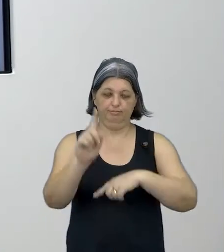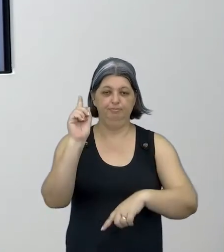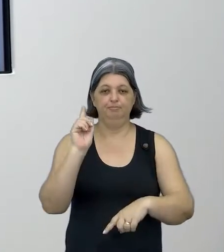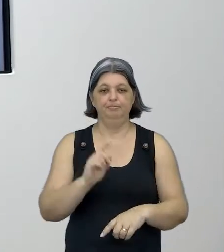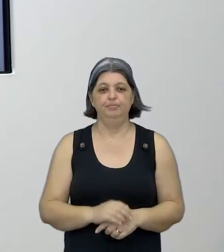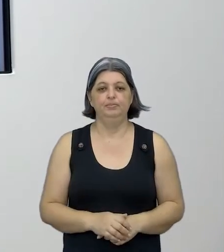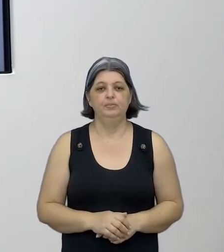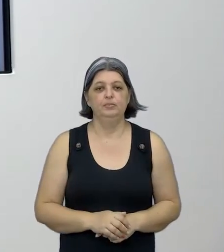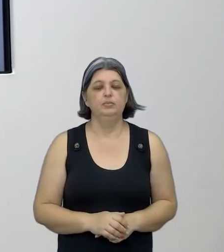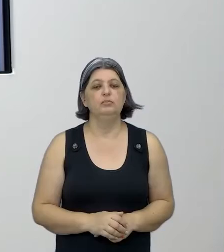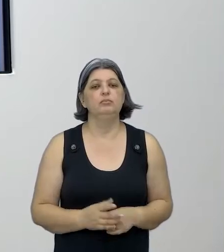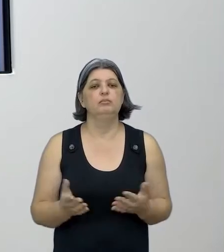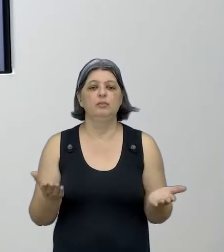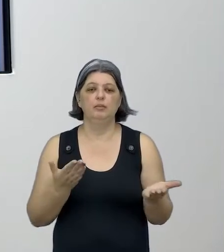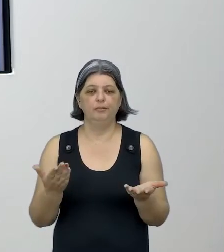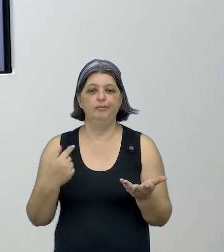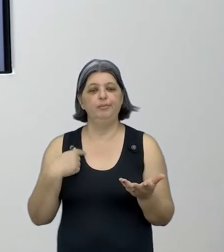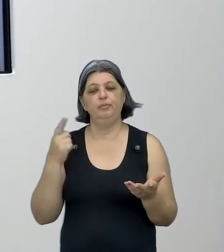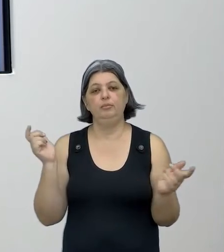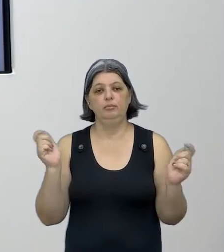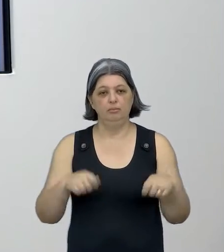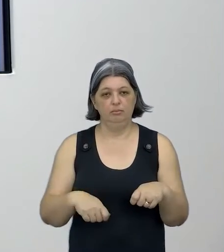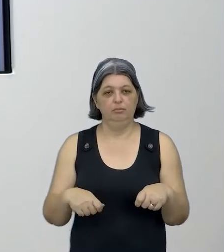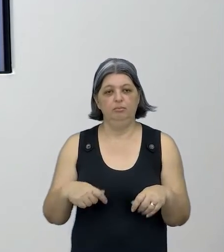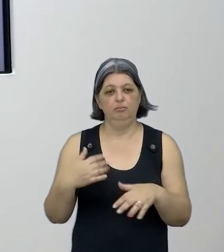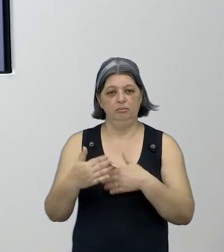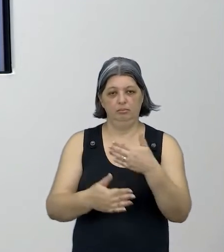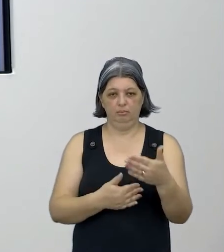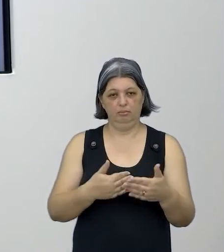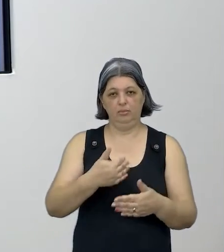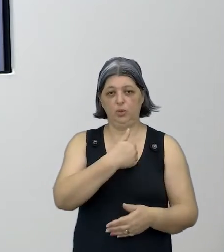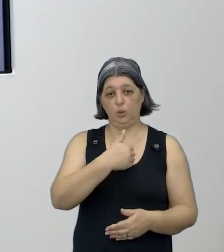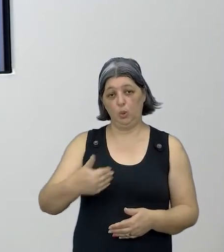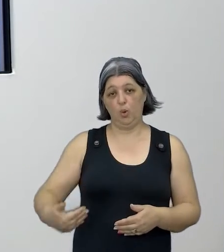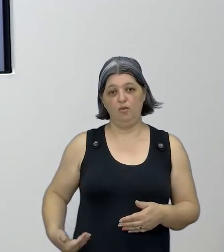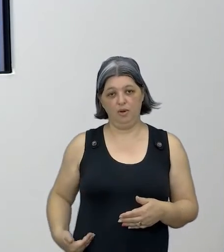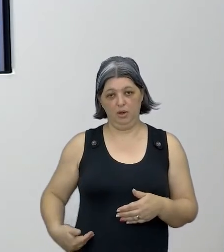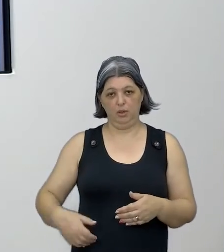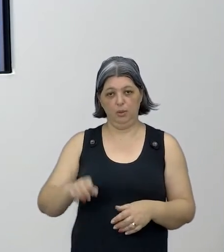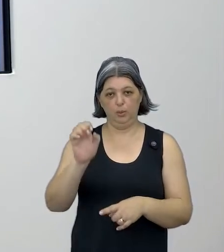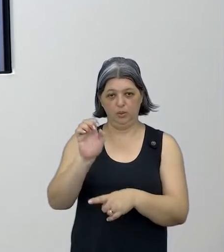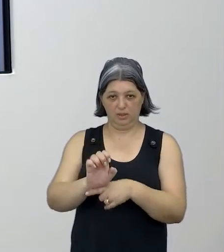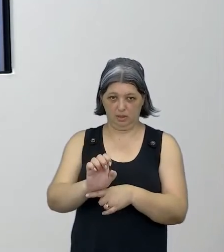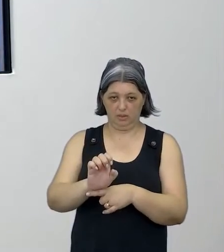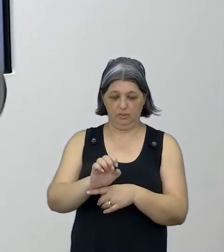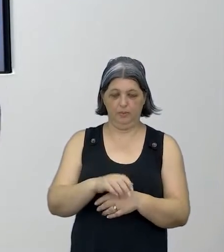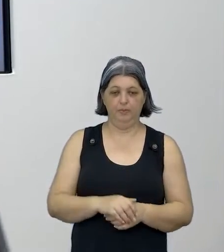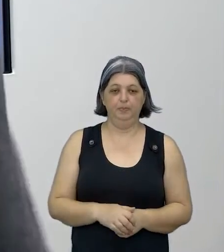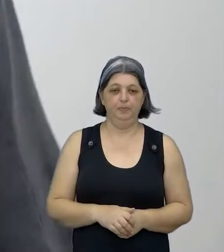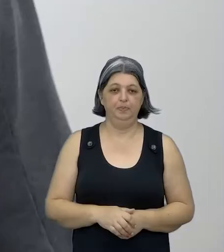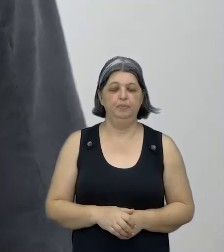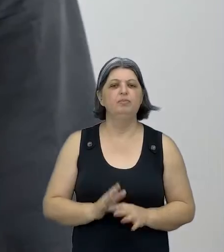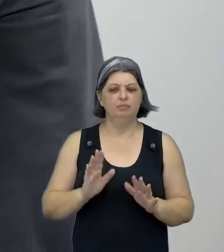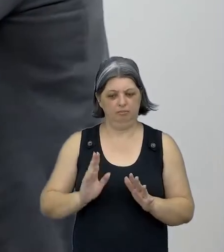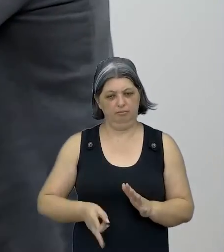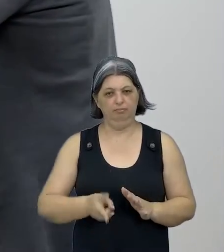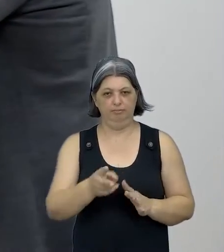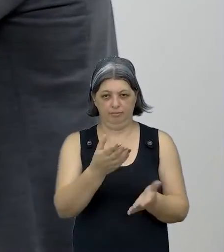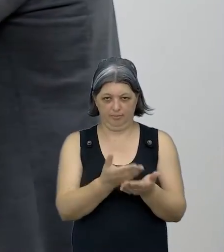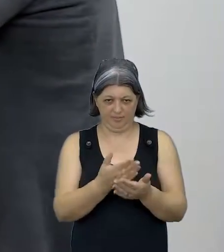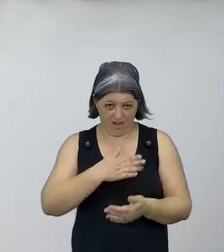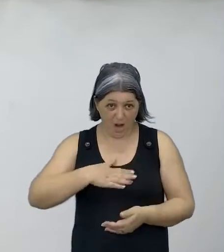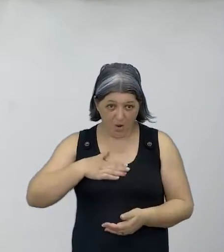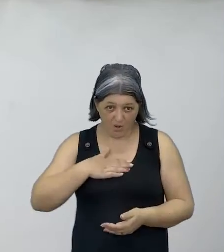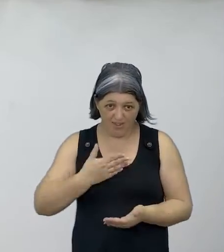que surgiu a partir de possibilidades geradas pelo governo, pelo Estado. tá? Mas vamos continuar aqui a aula. Tá gostando da aula?